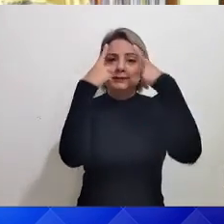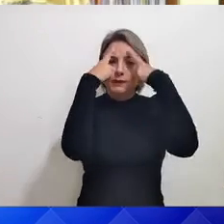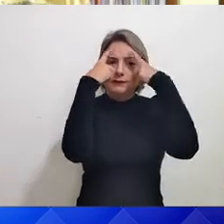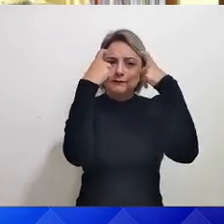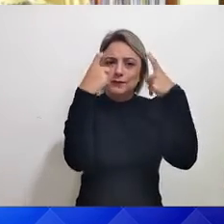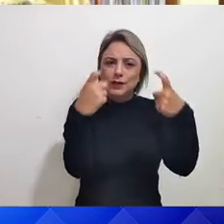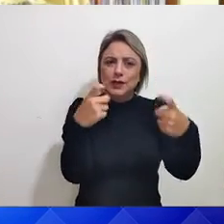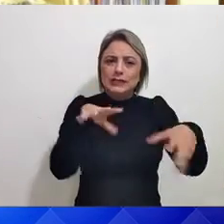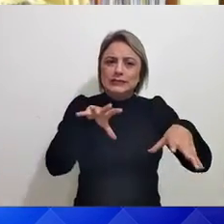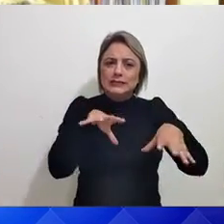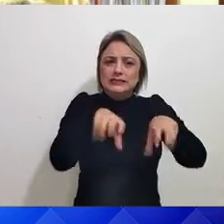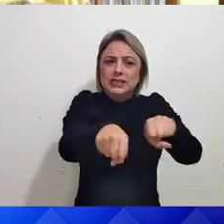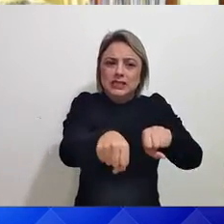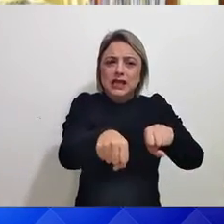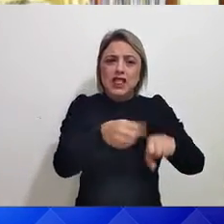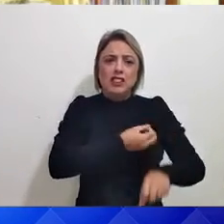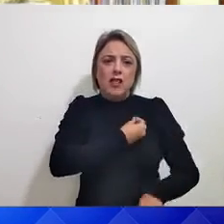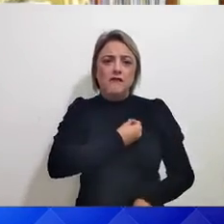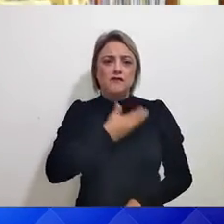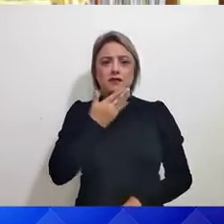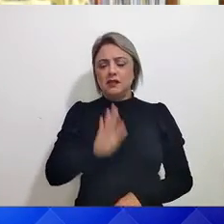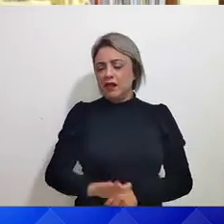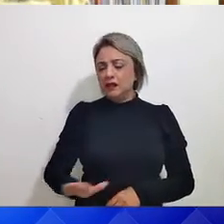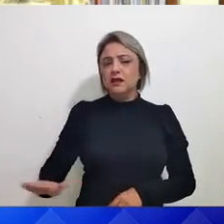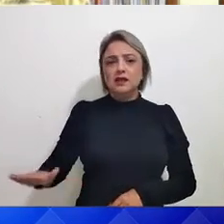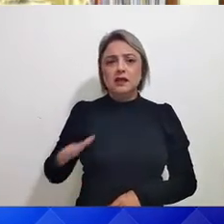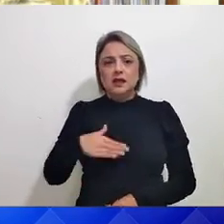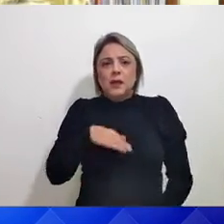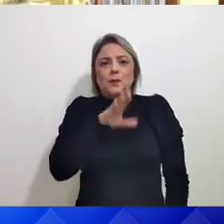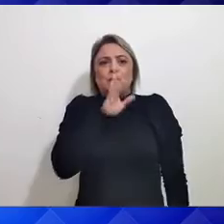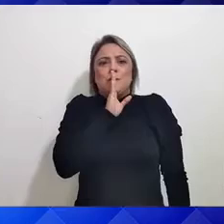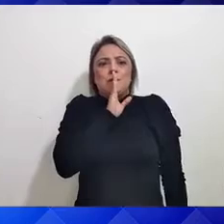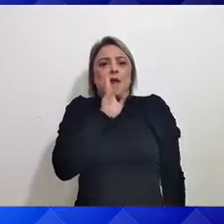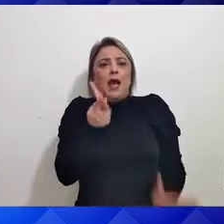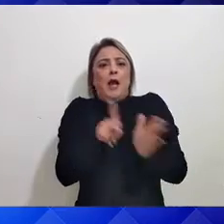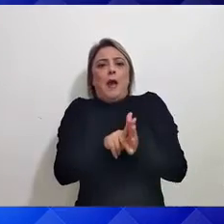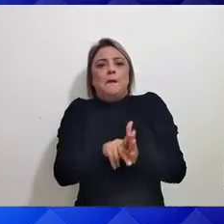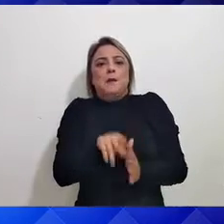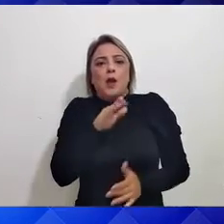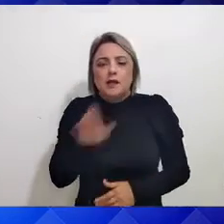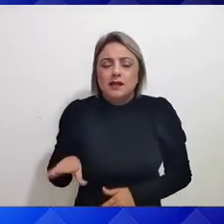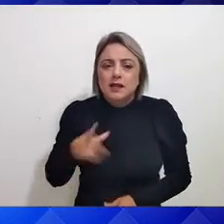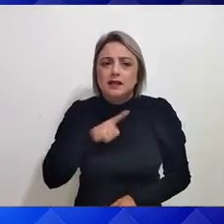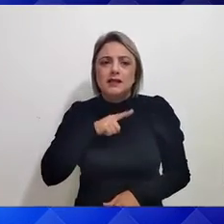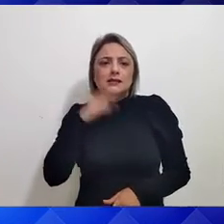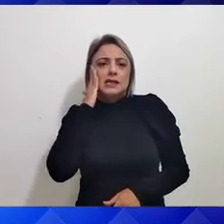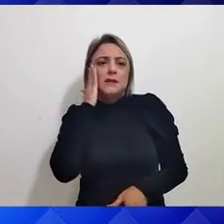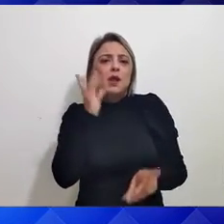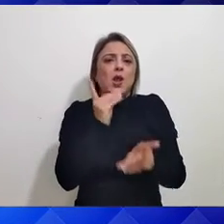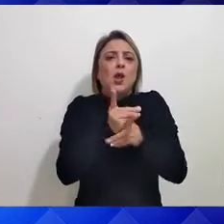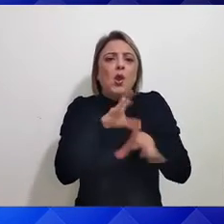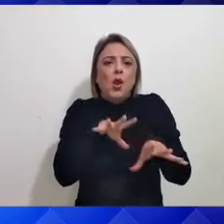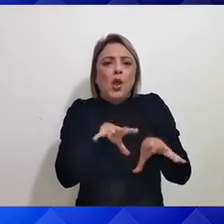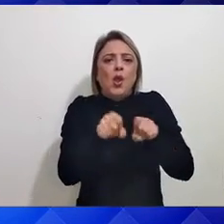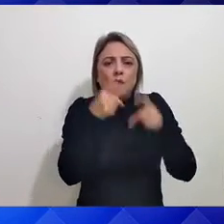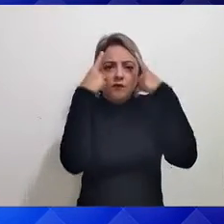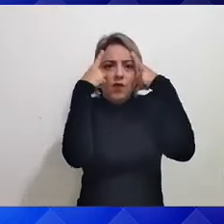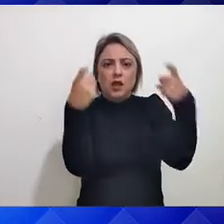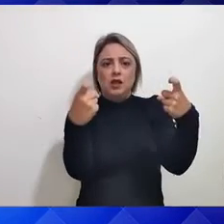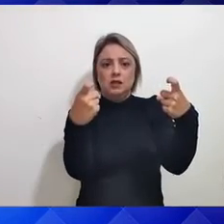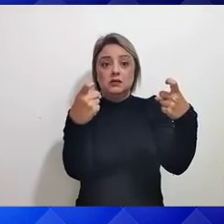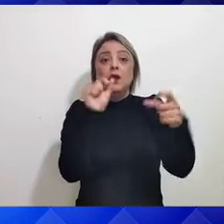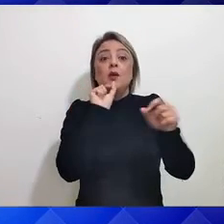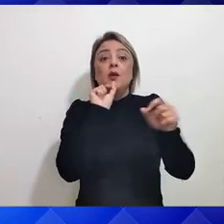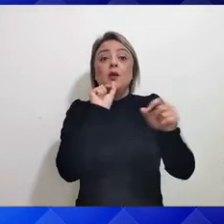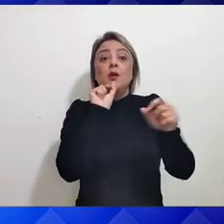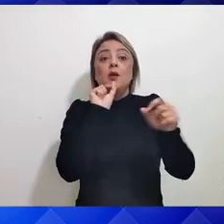criança às vezes se torna muito silencioso, porque a própria criança tem que identificar o que é violência, né? O que que ela está sentindo,